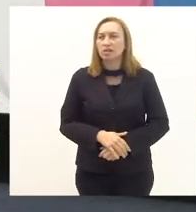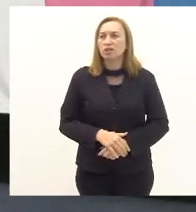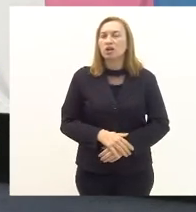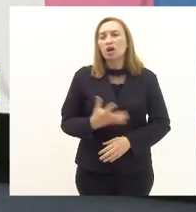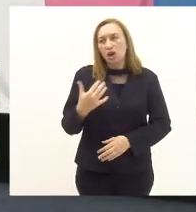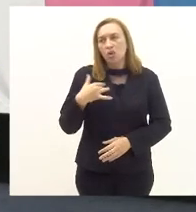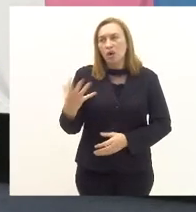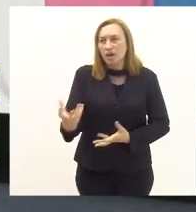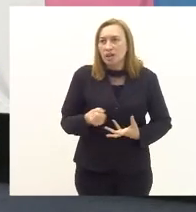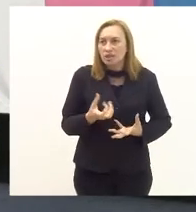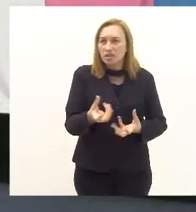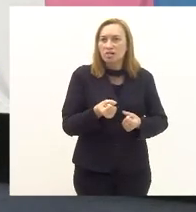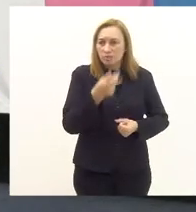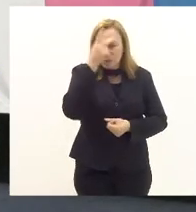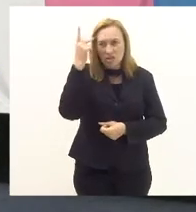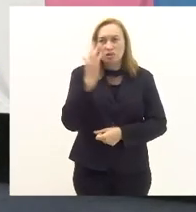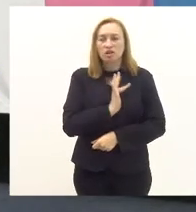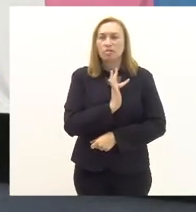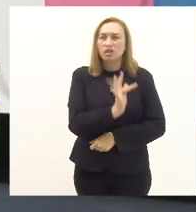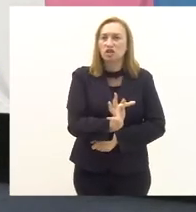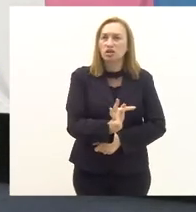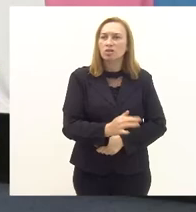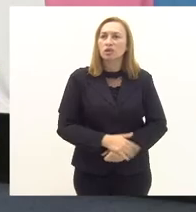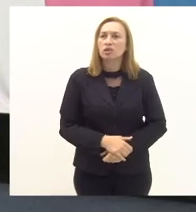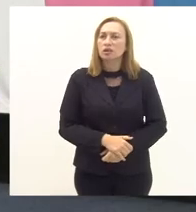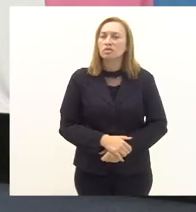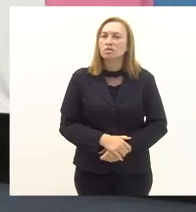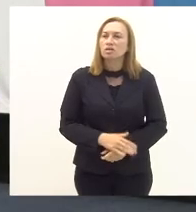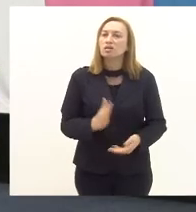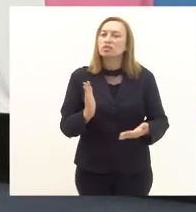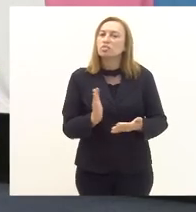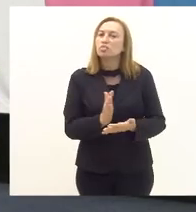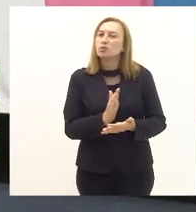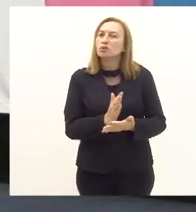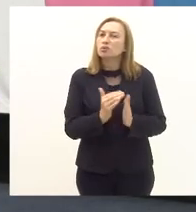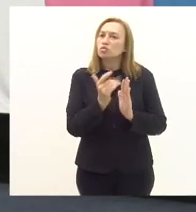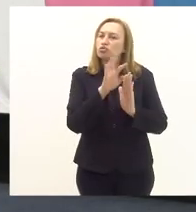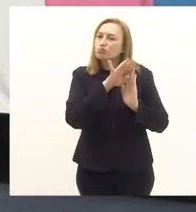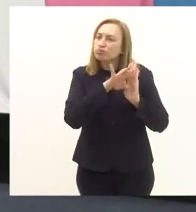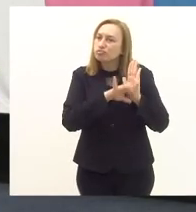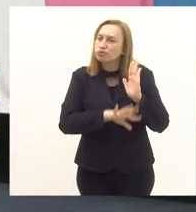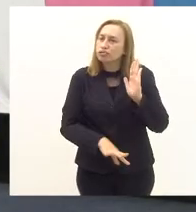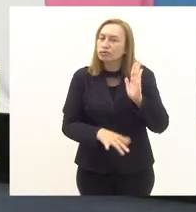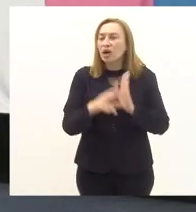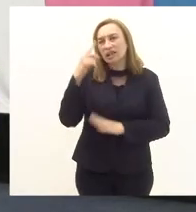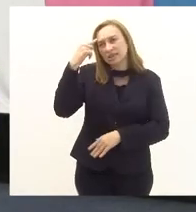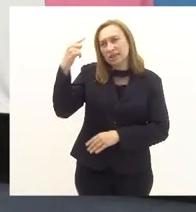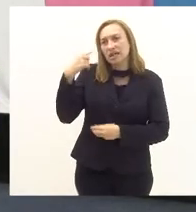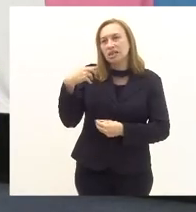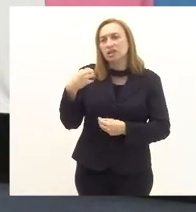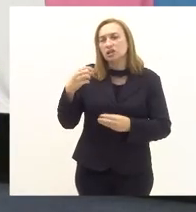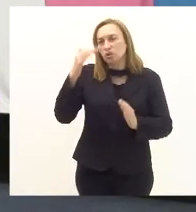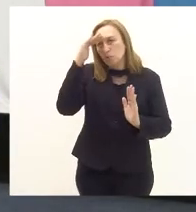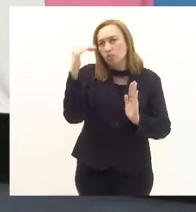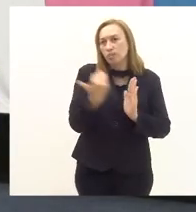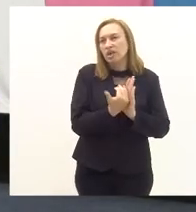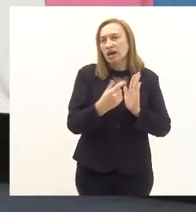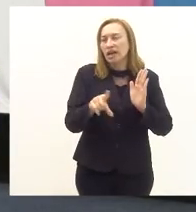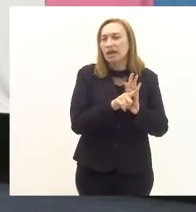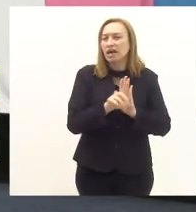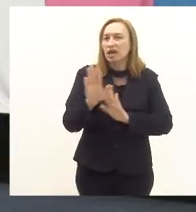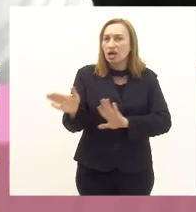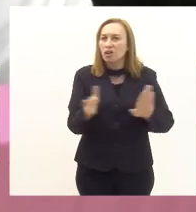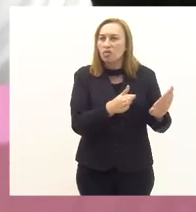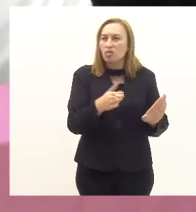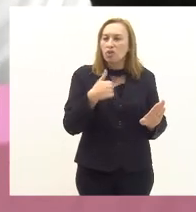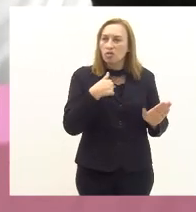Eu recebo o pessoal da Baixada. Existe algum plano, algum cronograma, alguma ideia de cumprir a lei da internalização? Eu vou fazer o